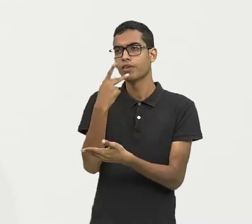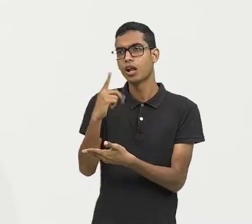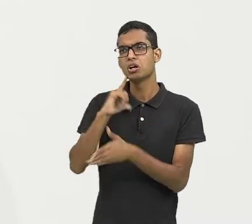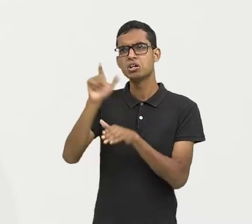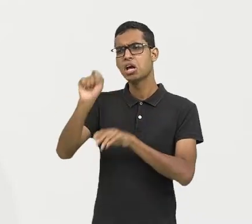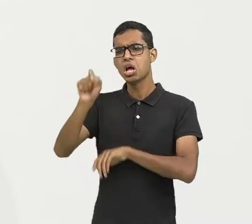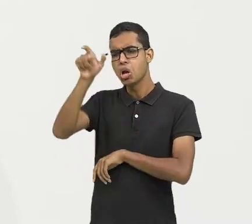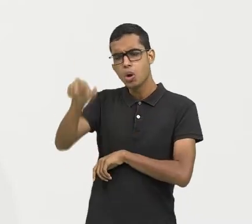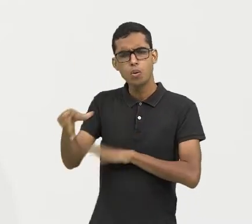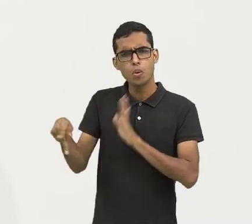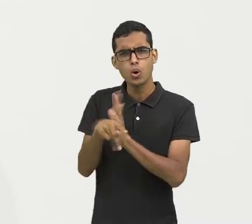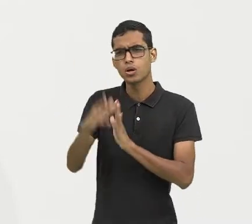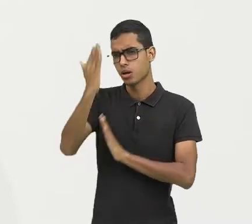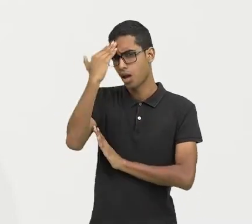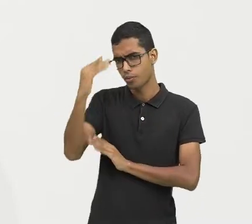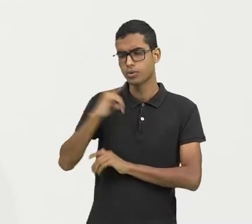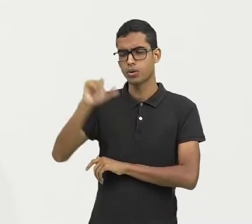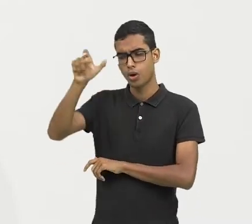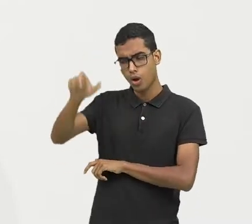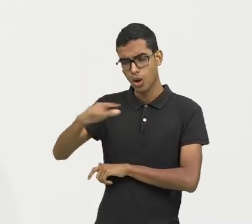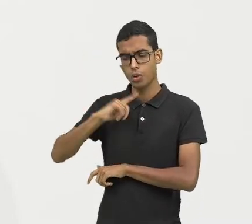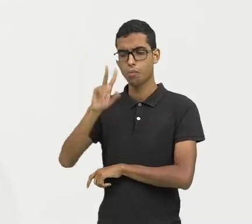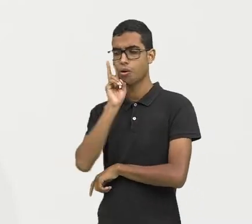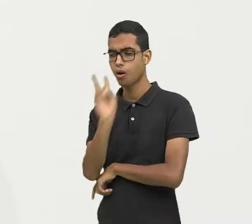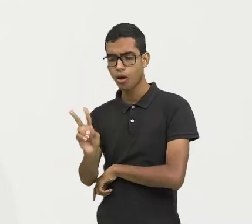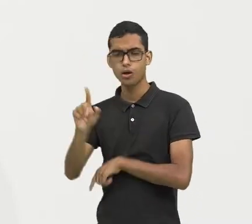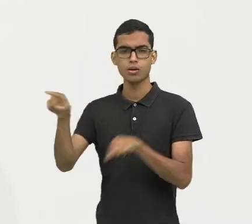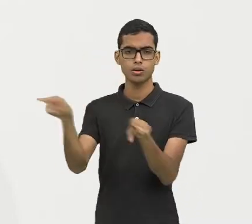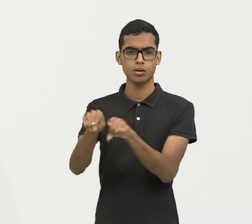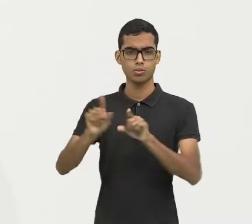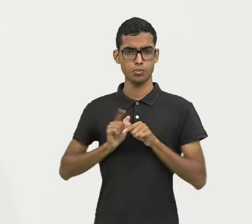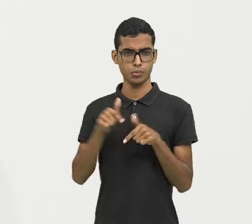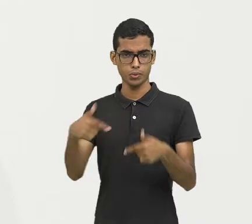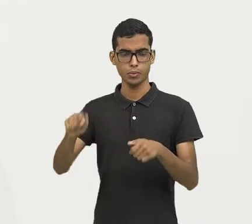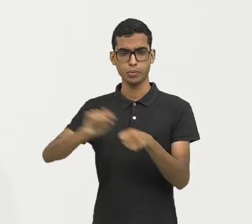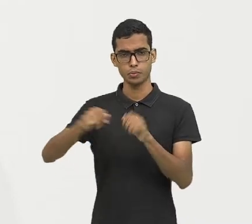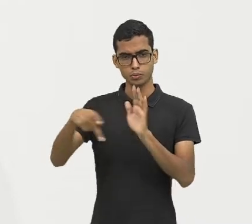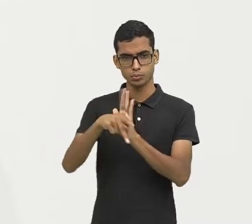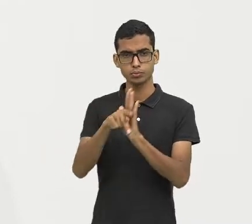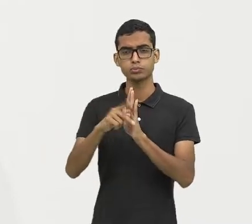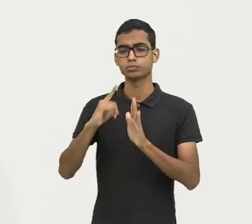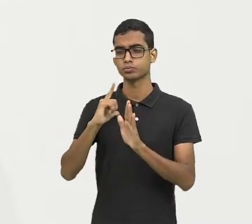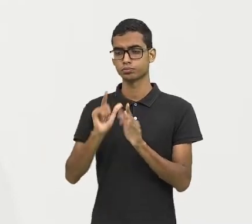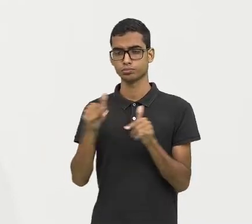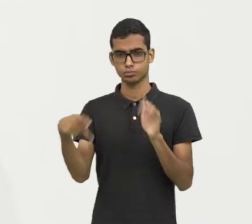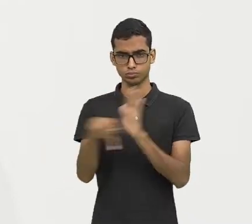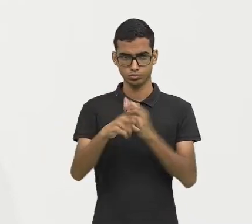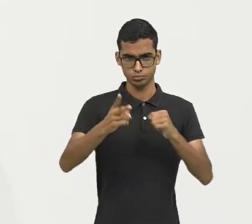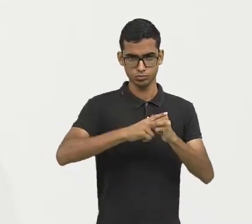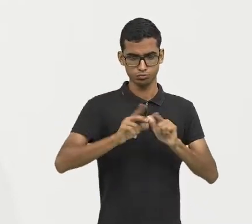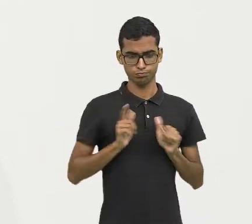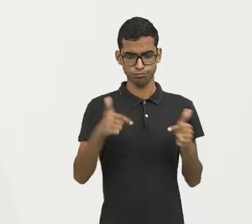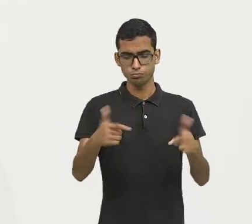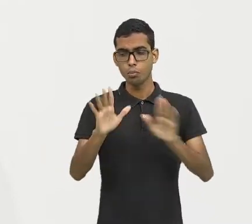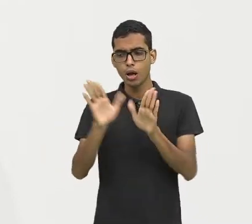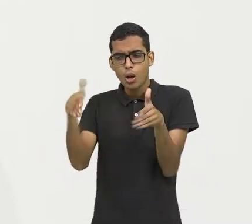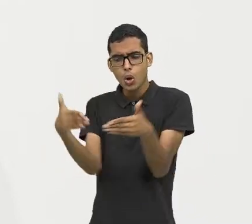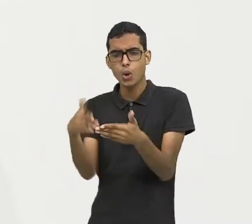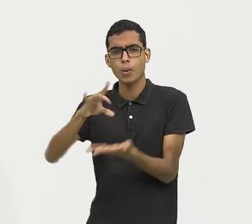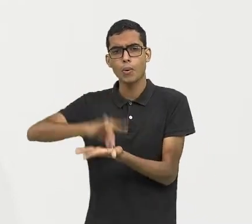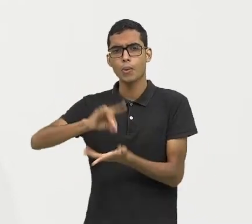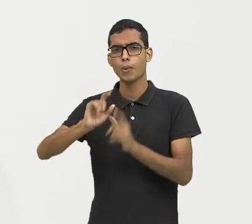gente sabe que existe alguém que vê, alguém que realiza a ação expressa pelo verbo, mas